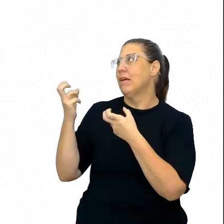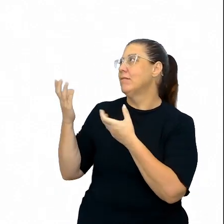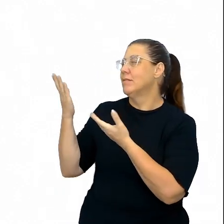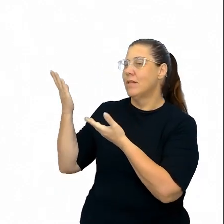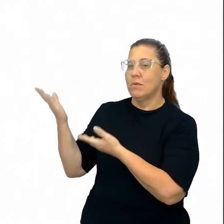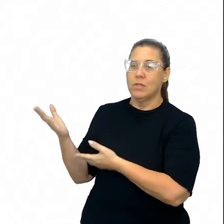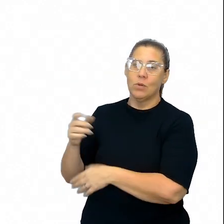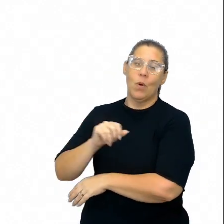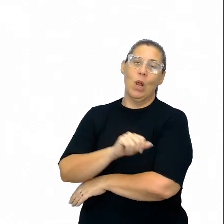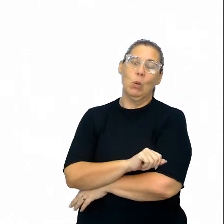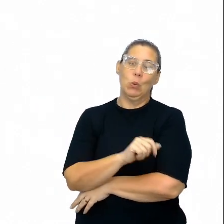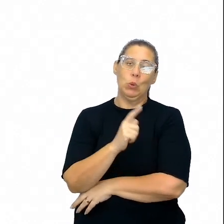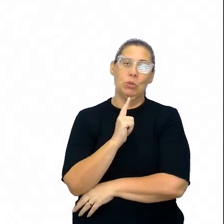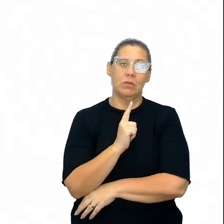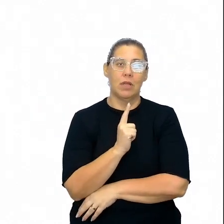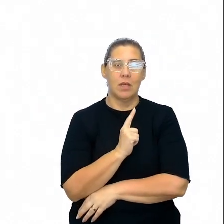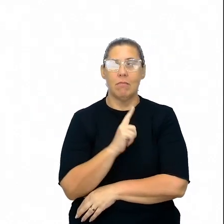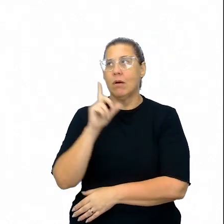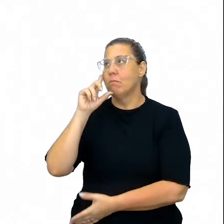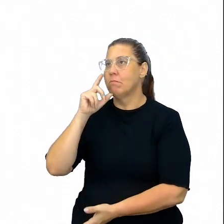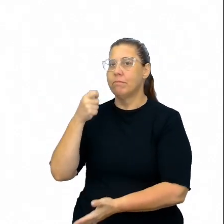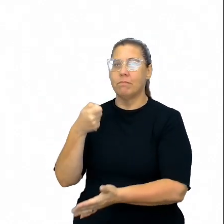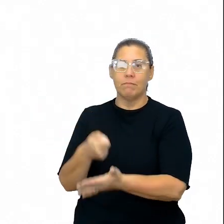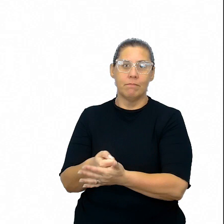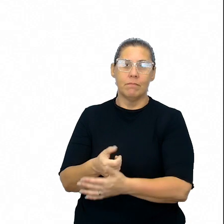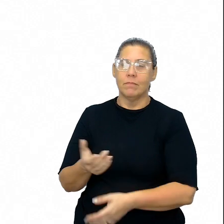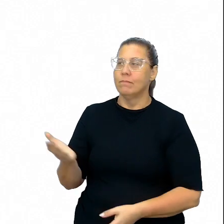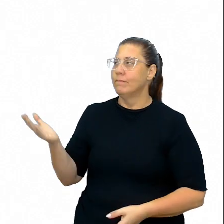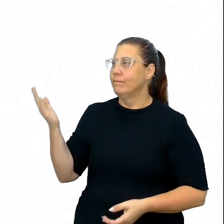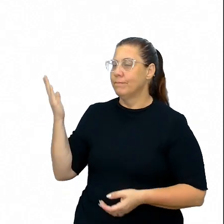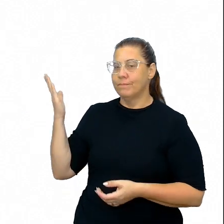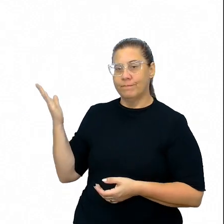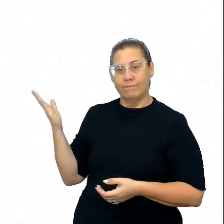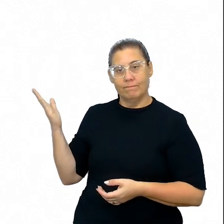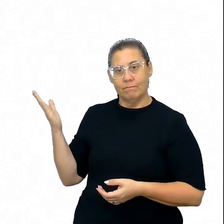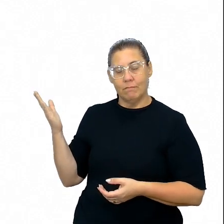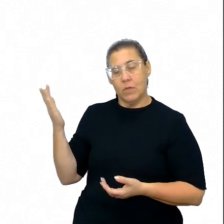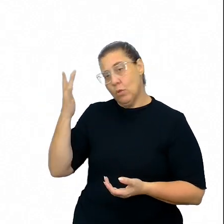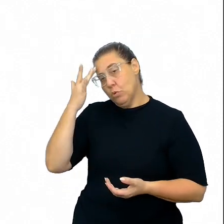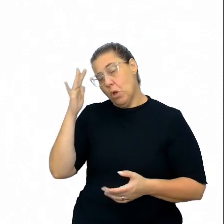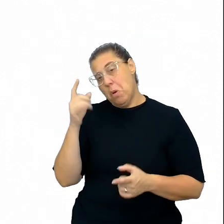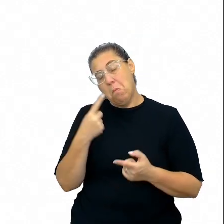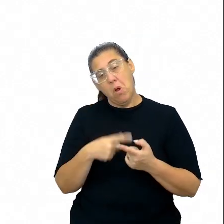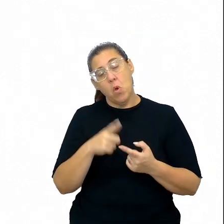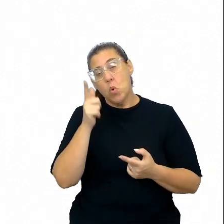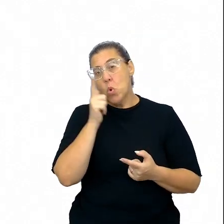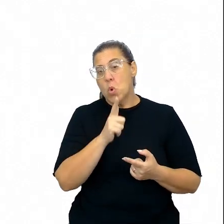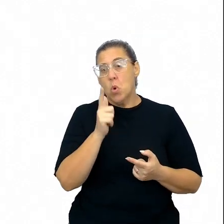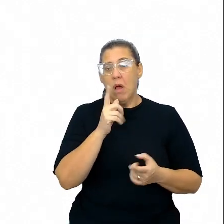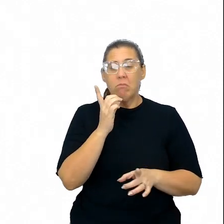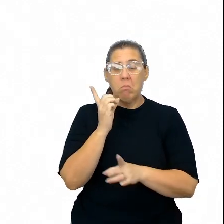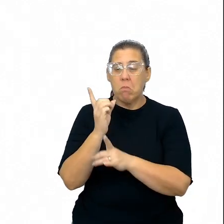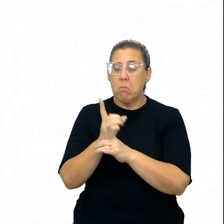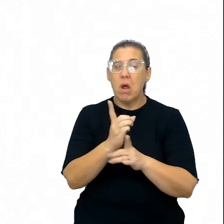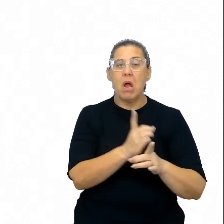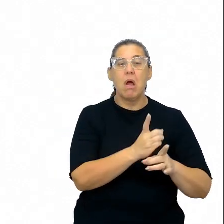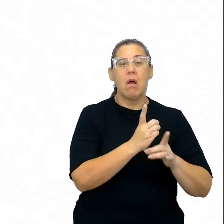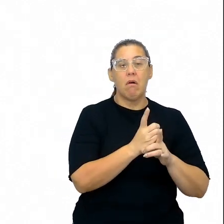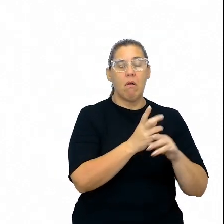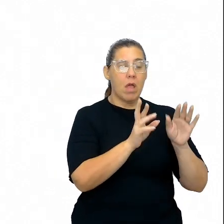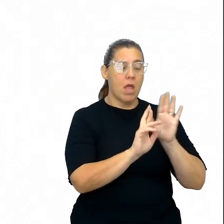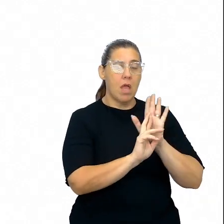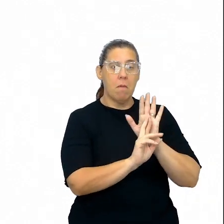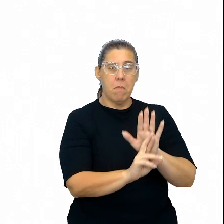que os meus estudantes têm para resolver esse tipo de questão. Não sabemos por quê, né? Ele não consegue localizar. Então, represente